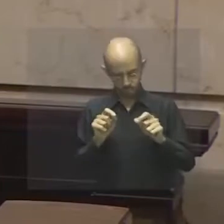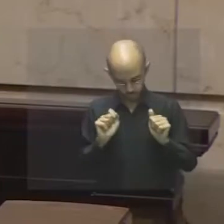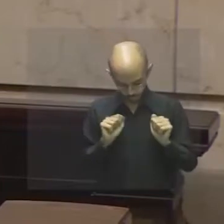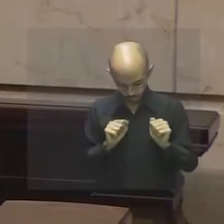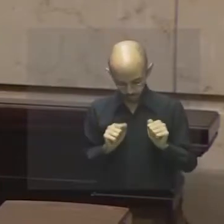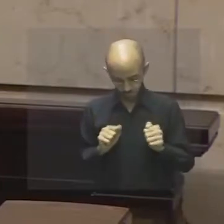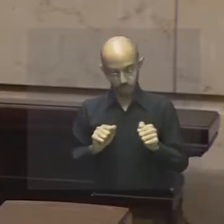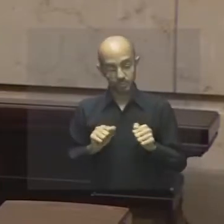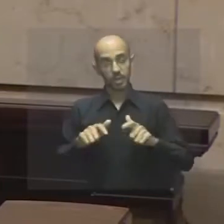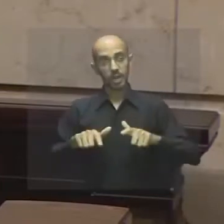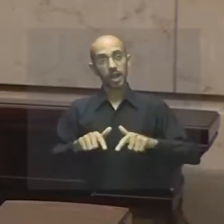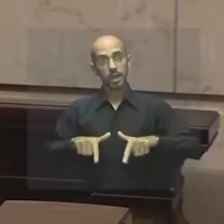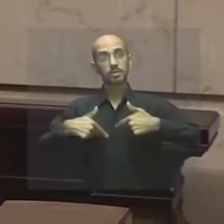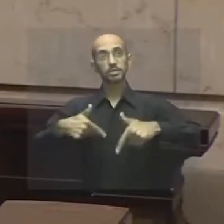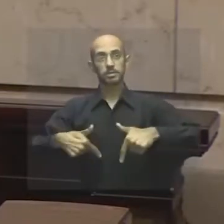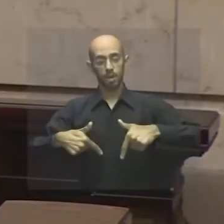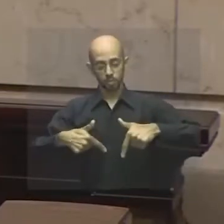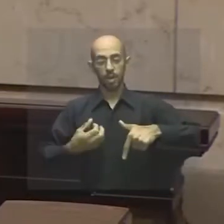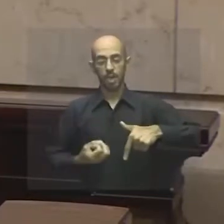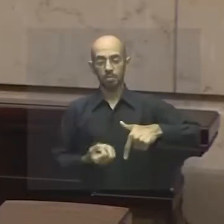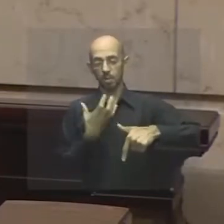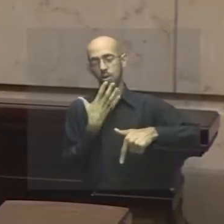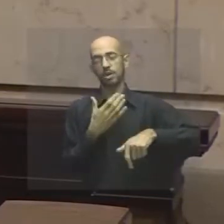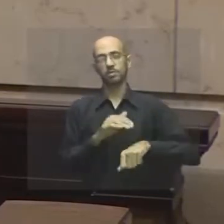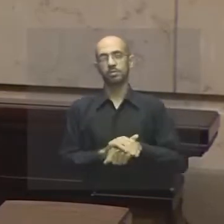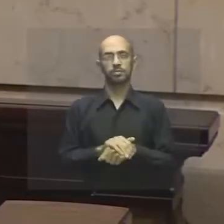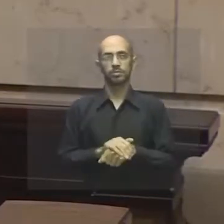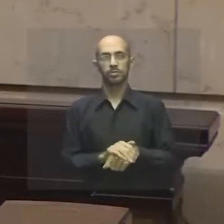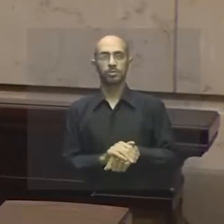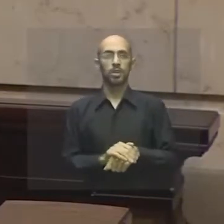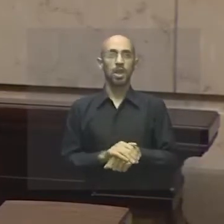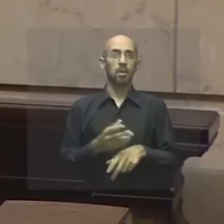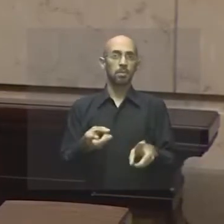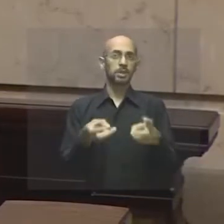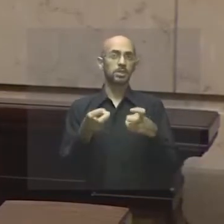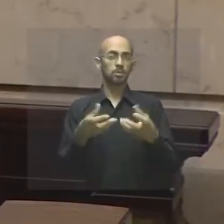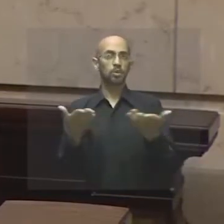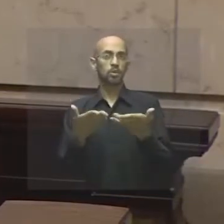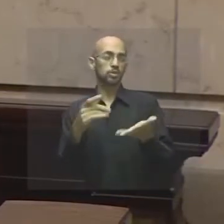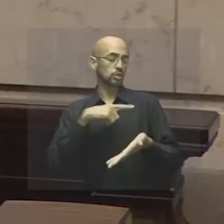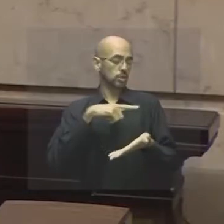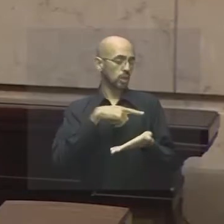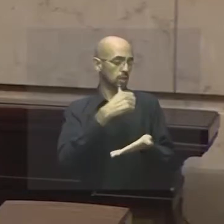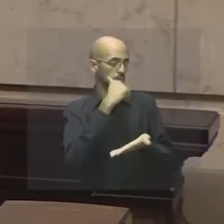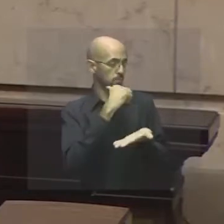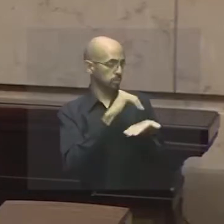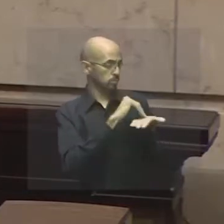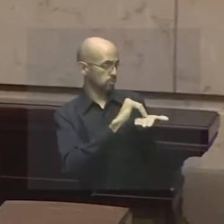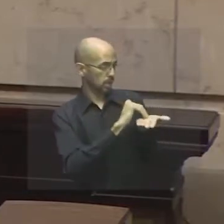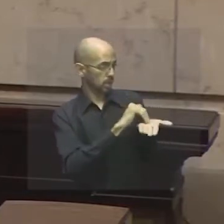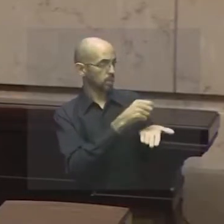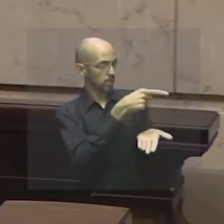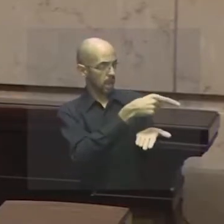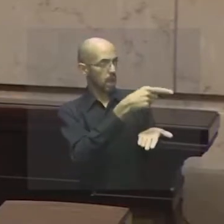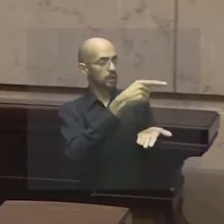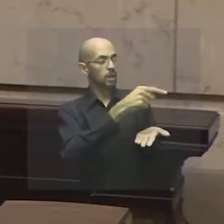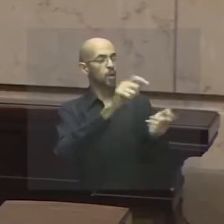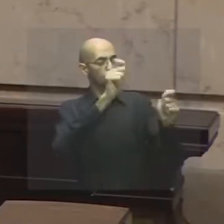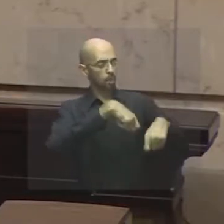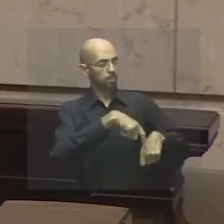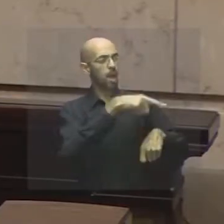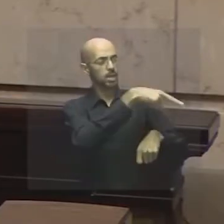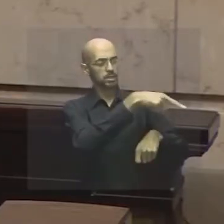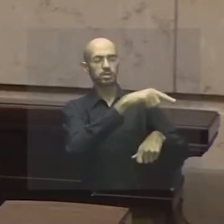está dando resultado. Eu vejo que hoje existe uma secretária de transporte competente que está à frente